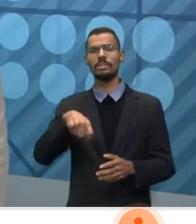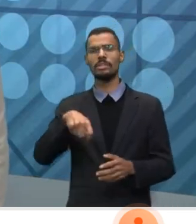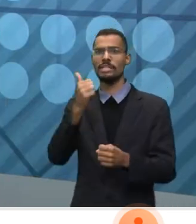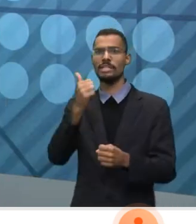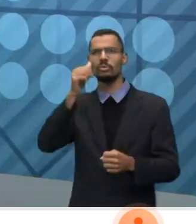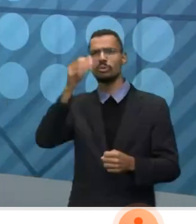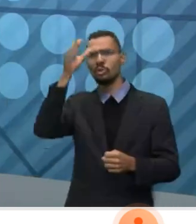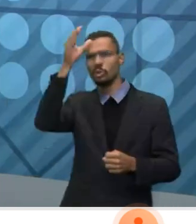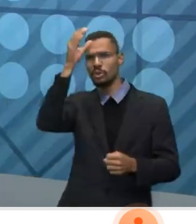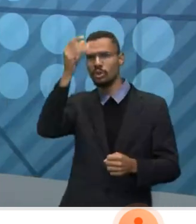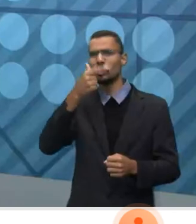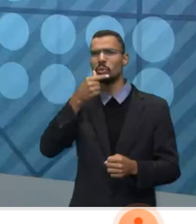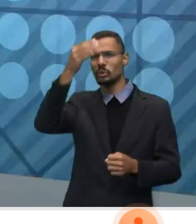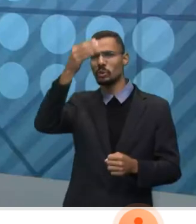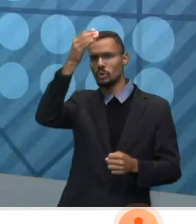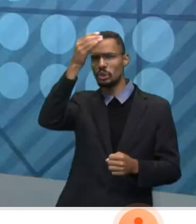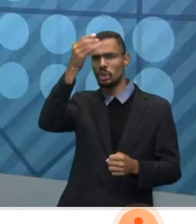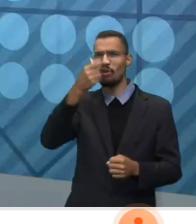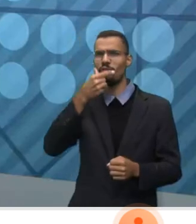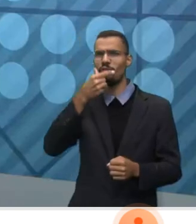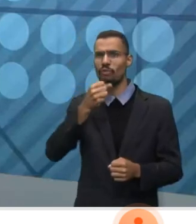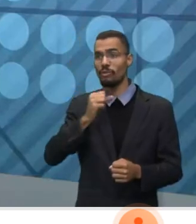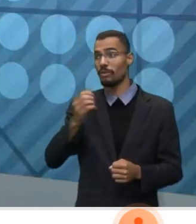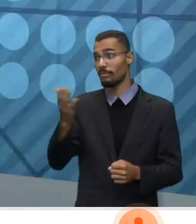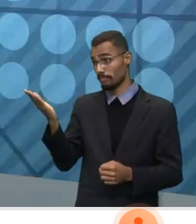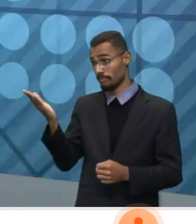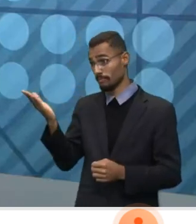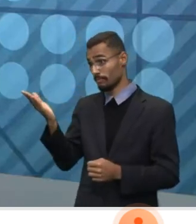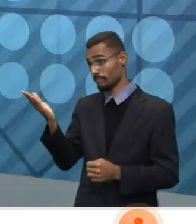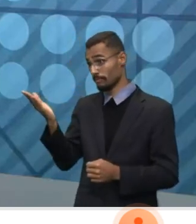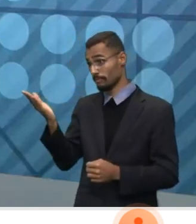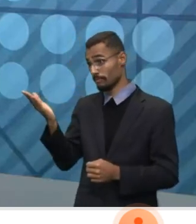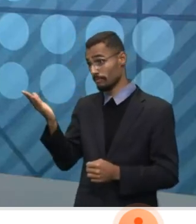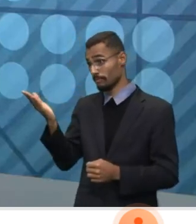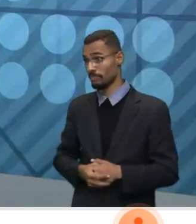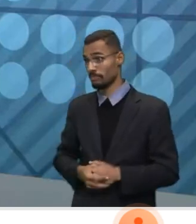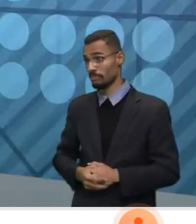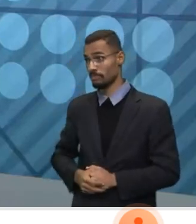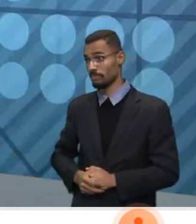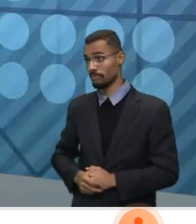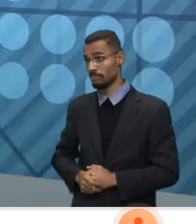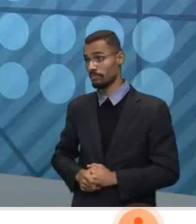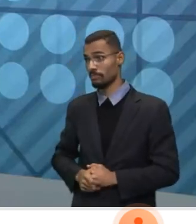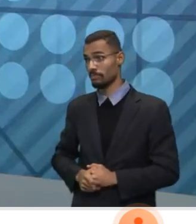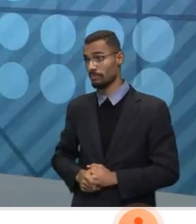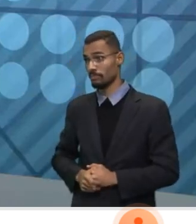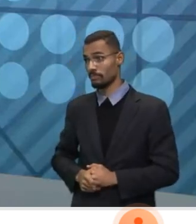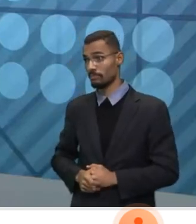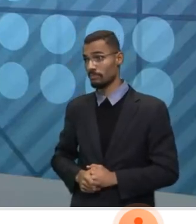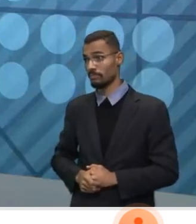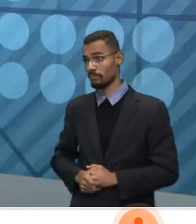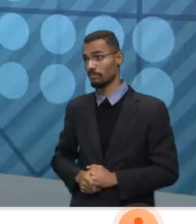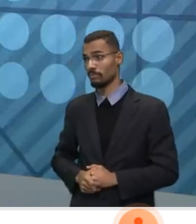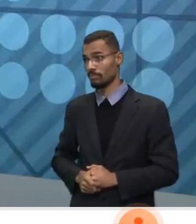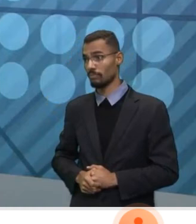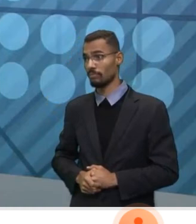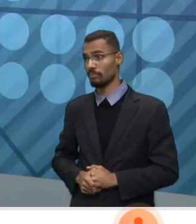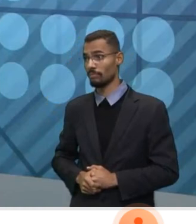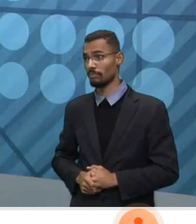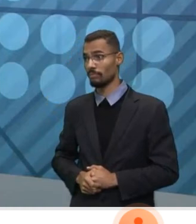tia, avó, avô. O primeiro faz tia, mulher, tia, vó, vovó,